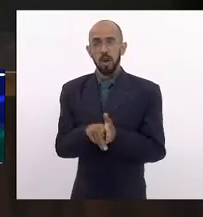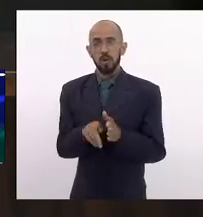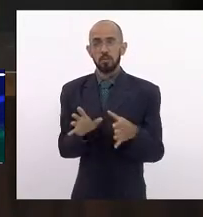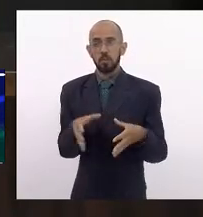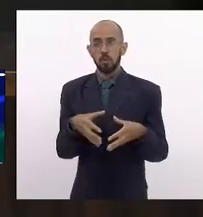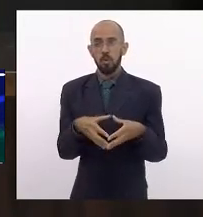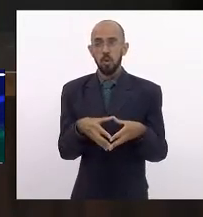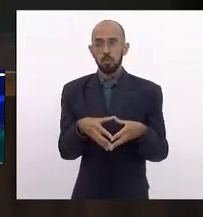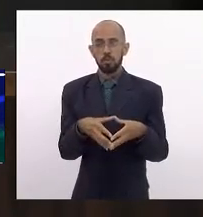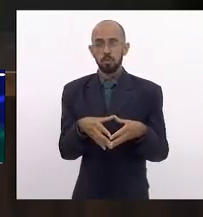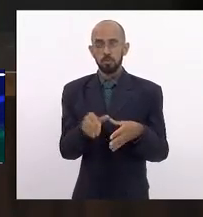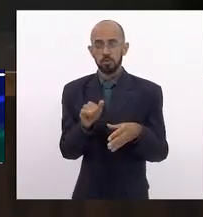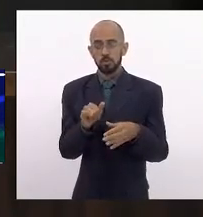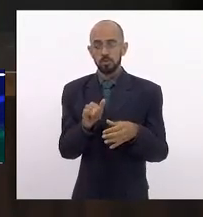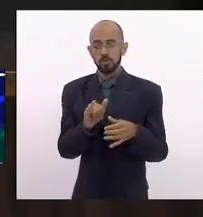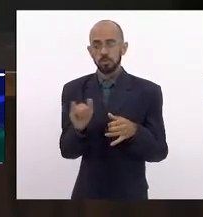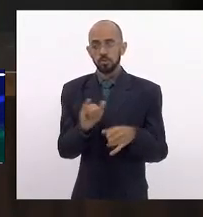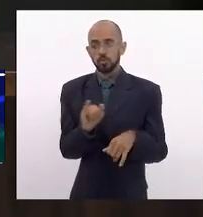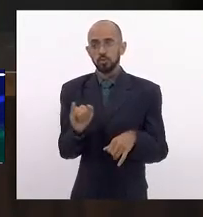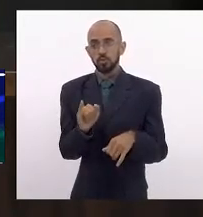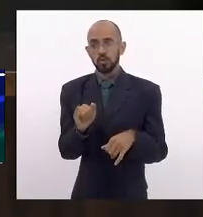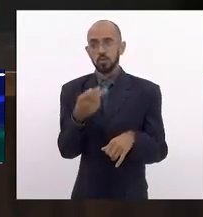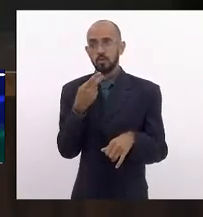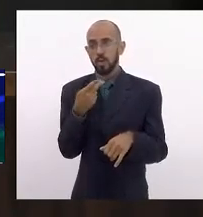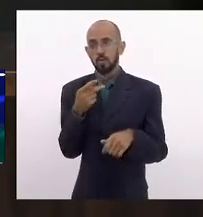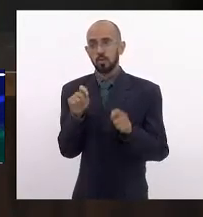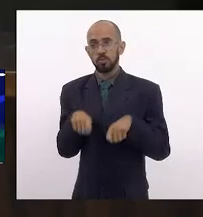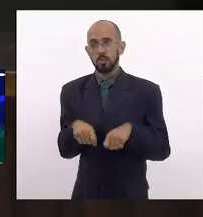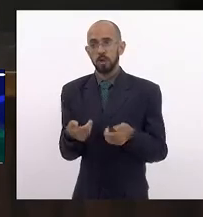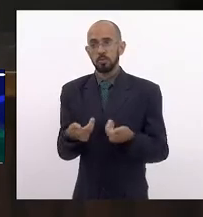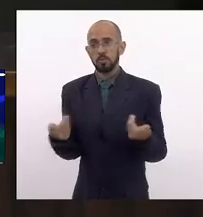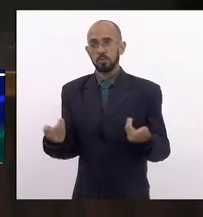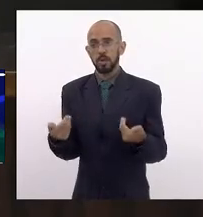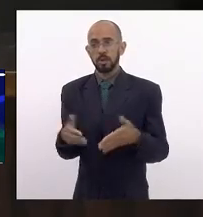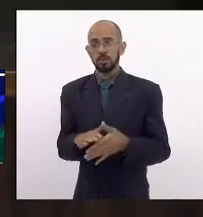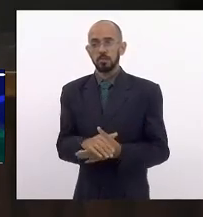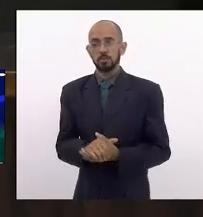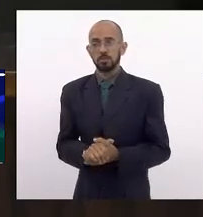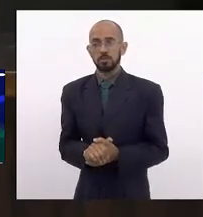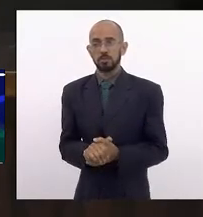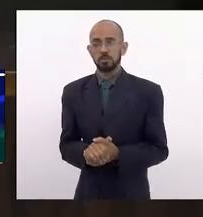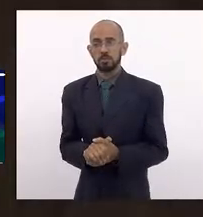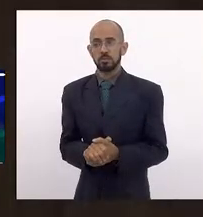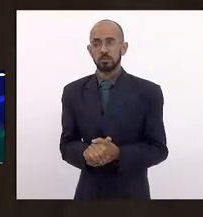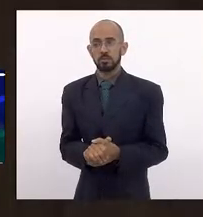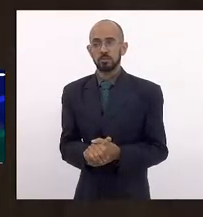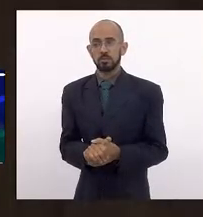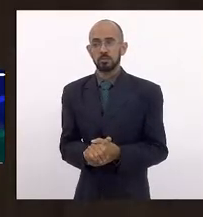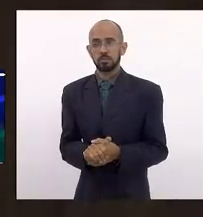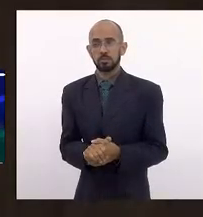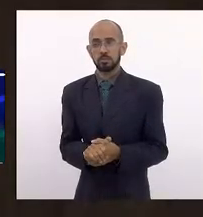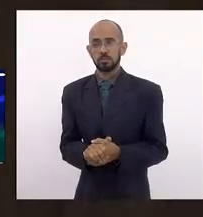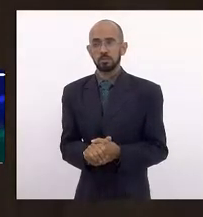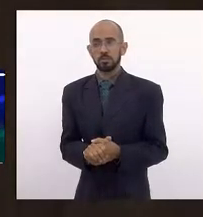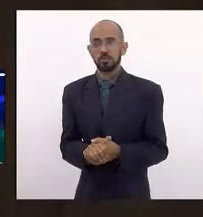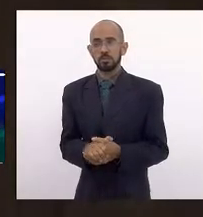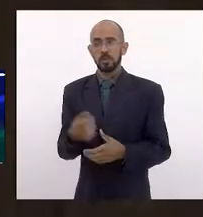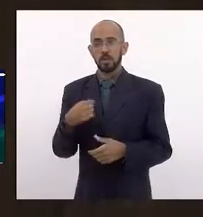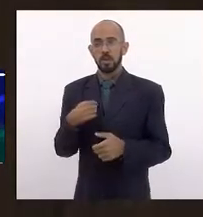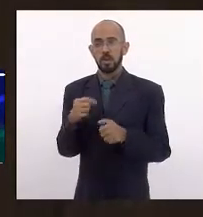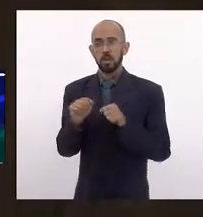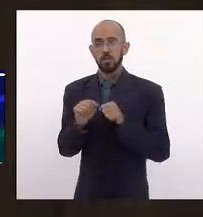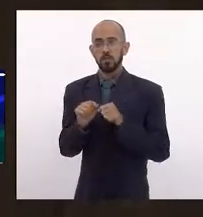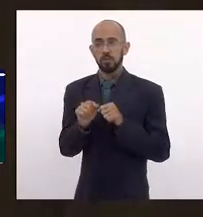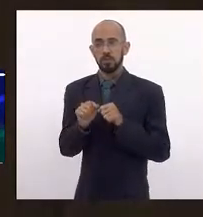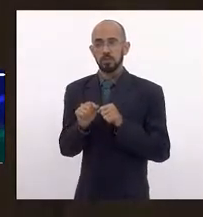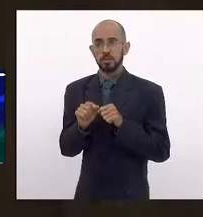que não a tem como o senhor presidente é parar Então eu fiz a questão de óleo vou responder as